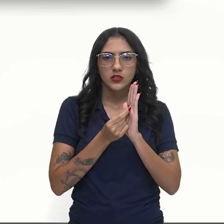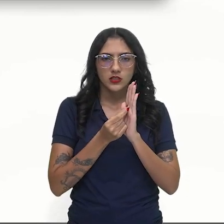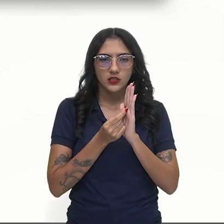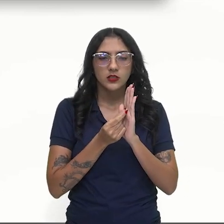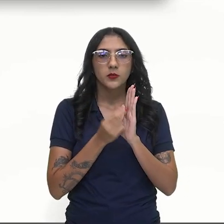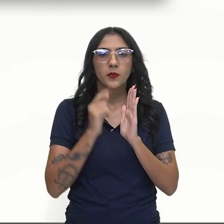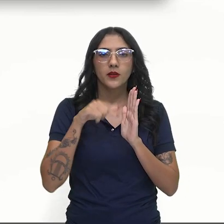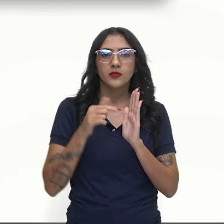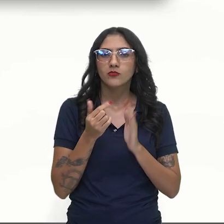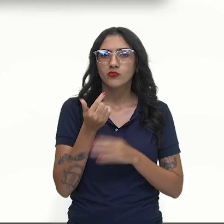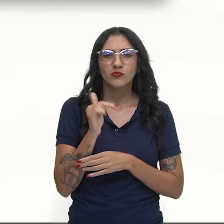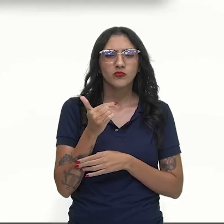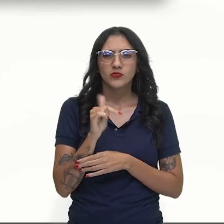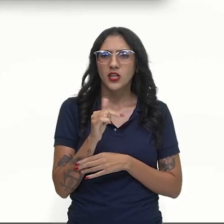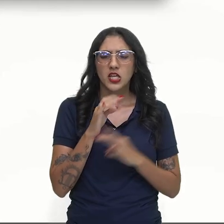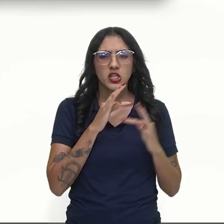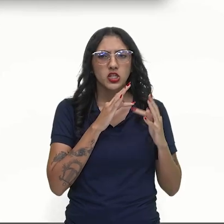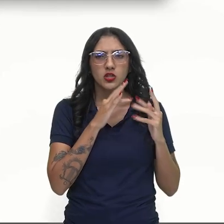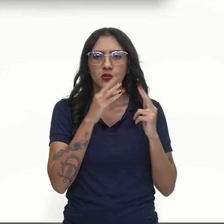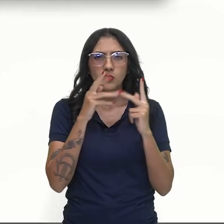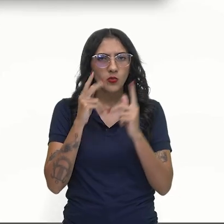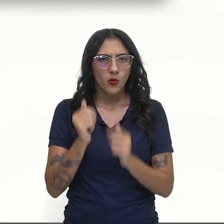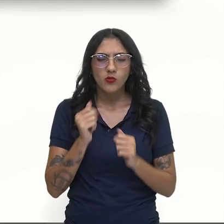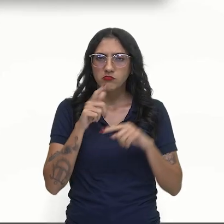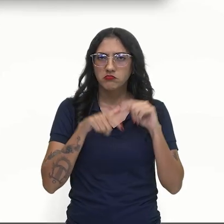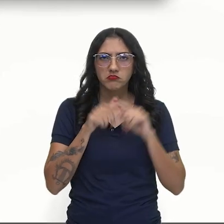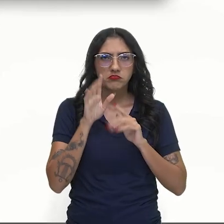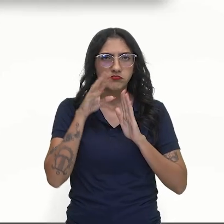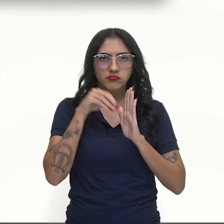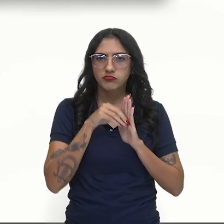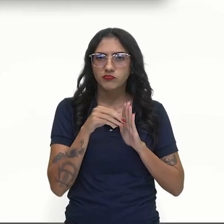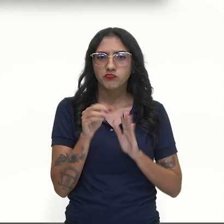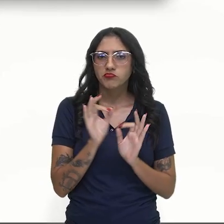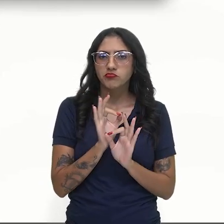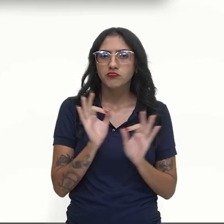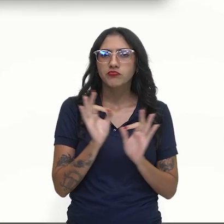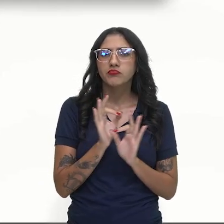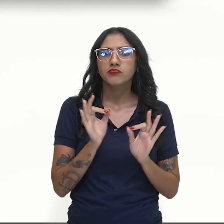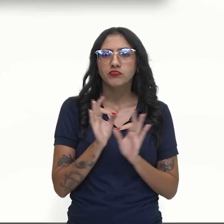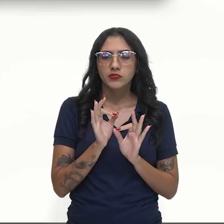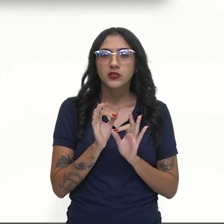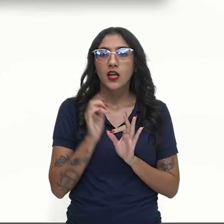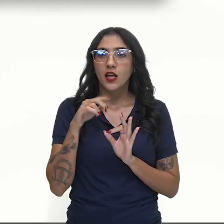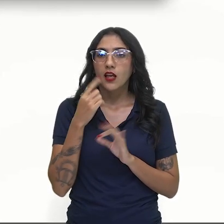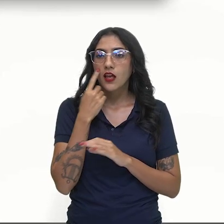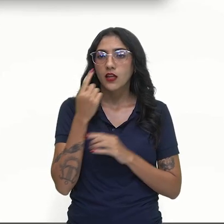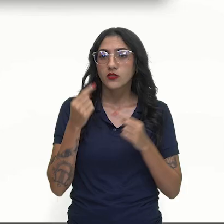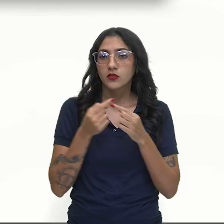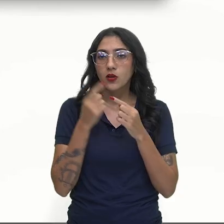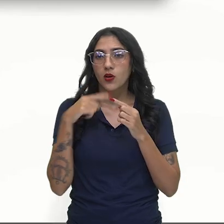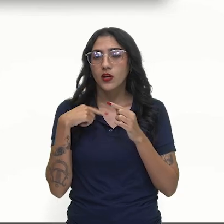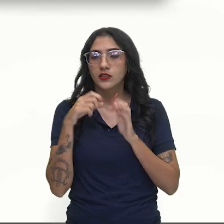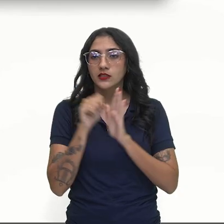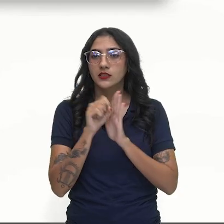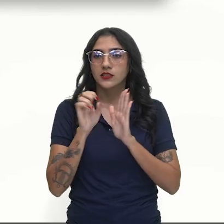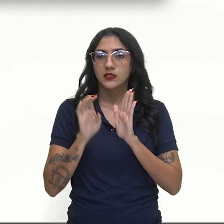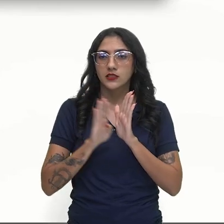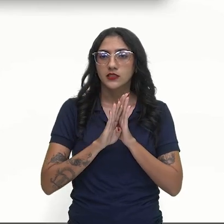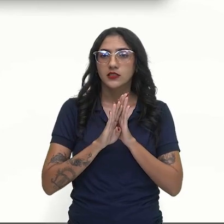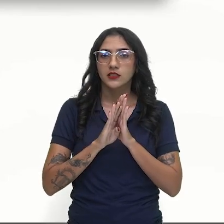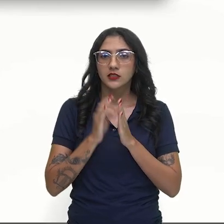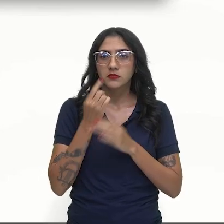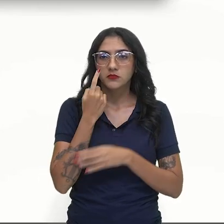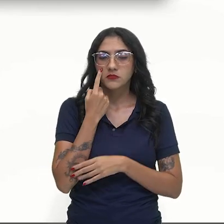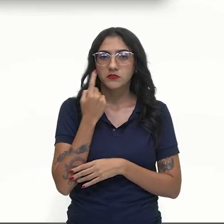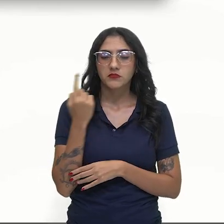não está presente em todos os aparelhos, que o símbolo representa, que você tem aqui,